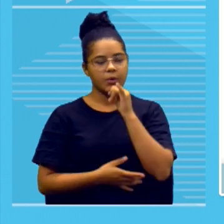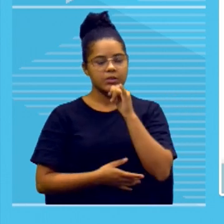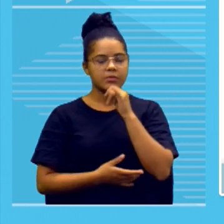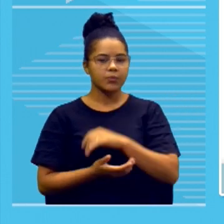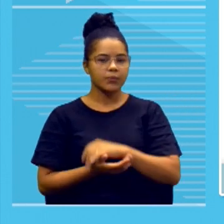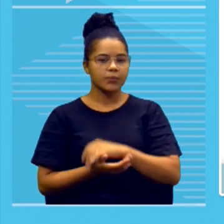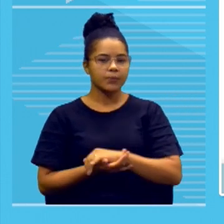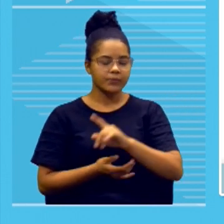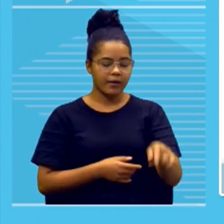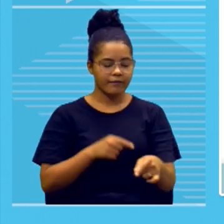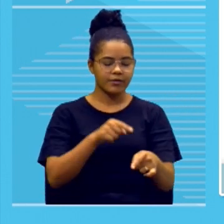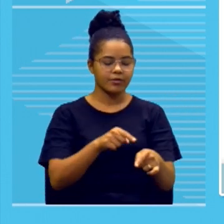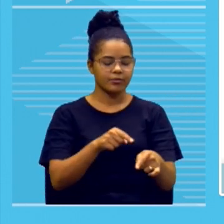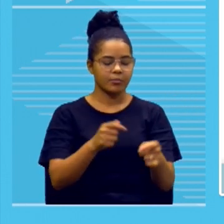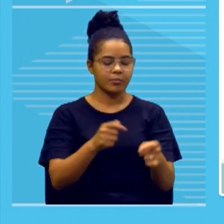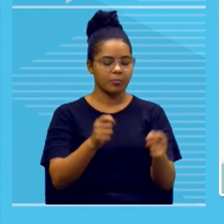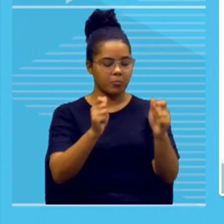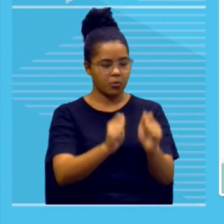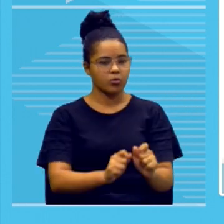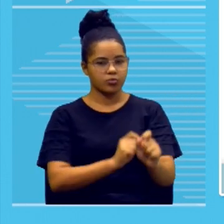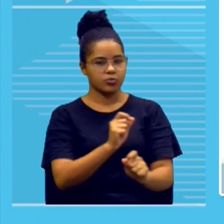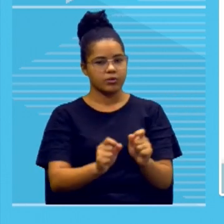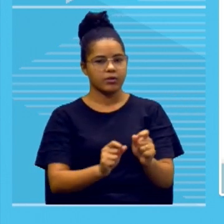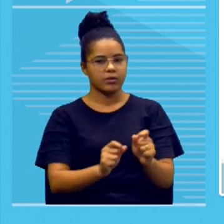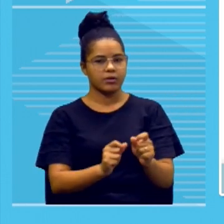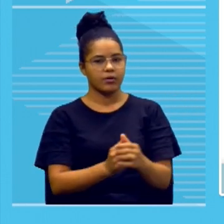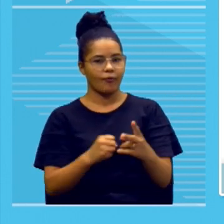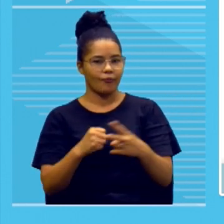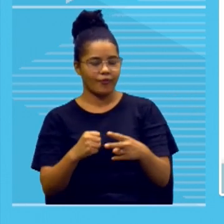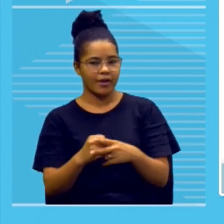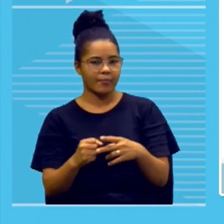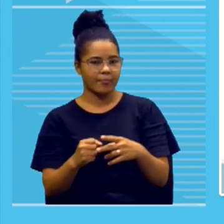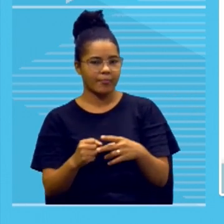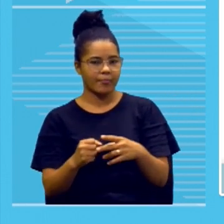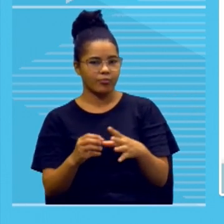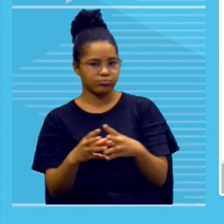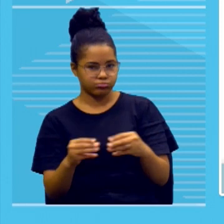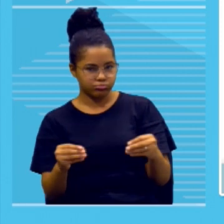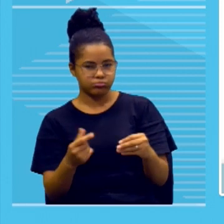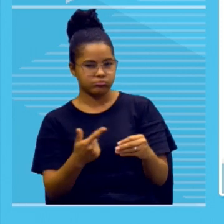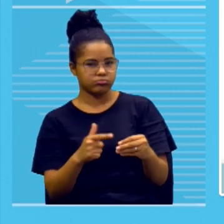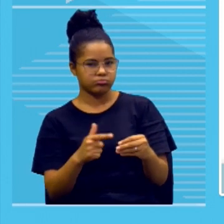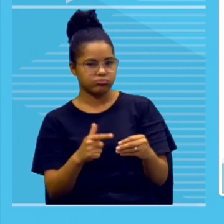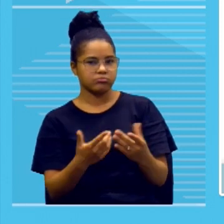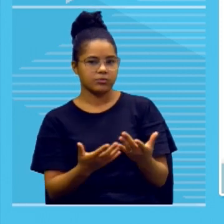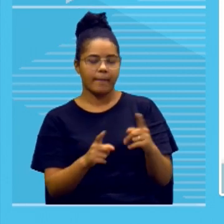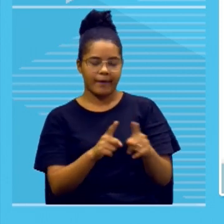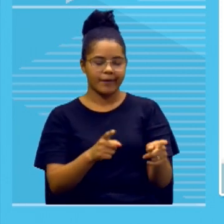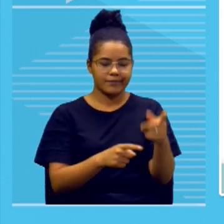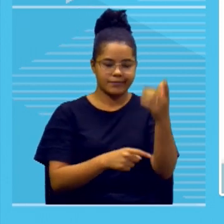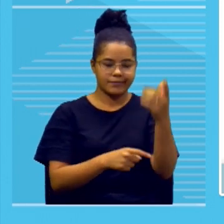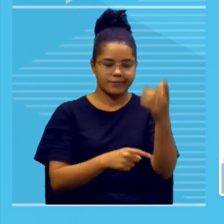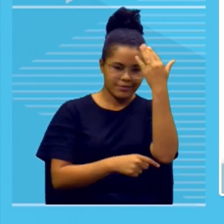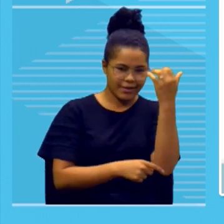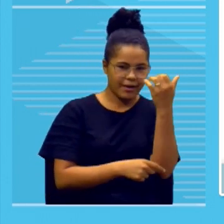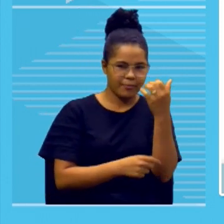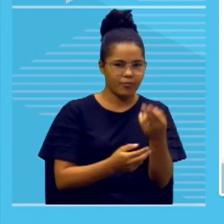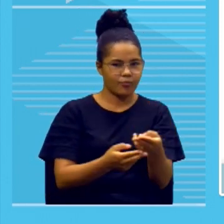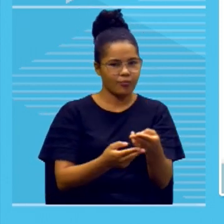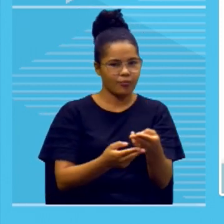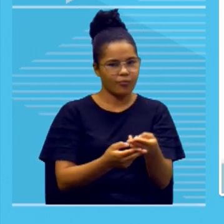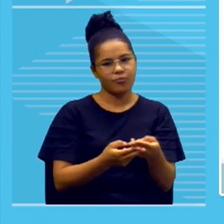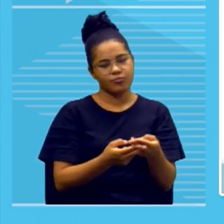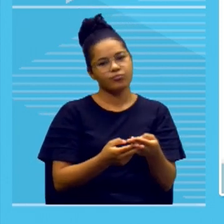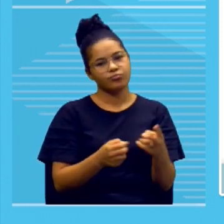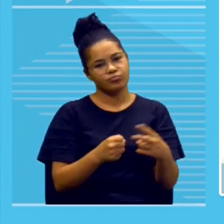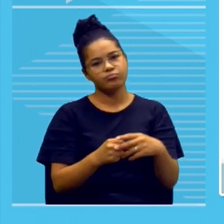uma vírgula para omitir o verbo, mas eu consigo saber quem é o verbo? Uhum, pode.